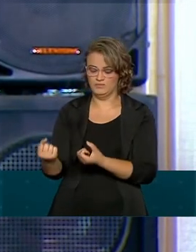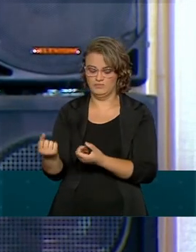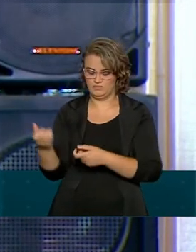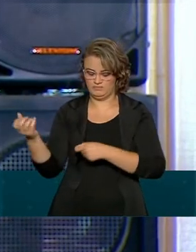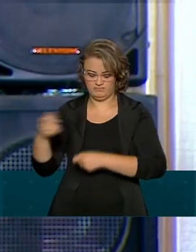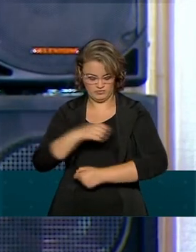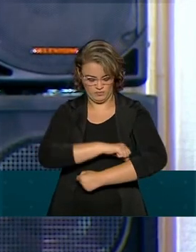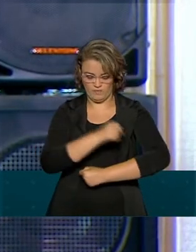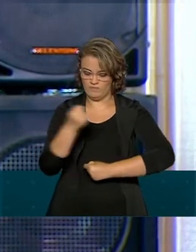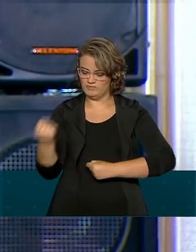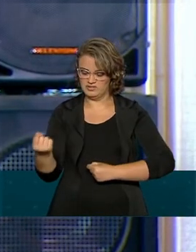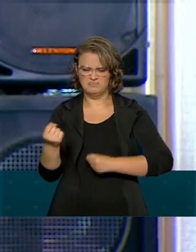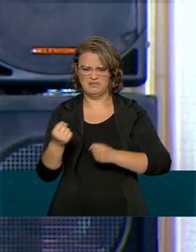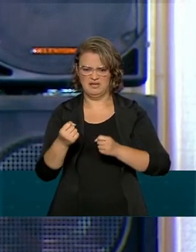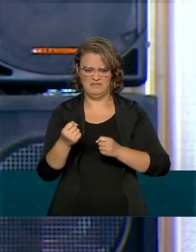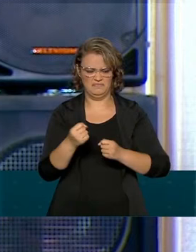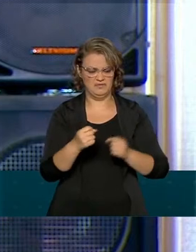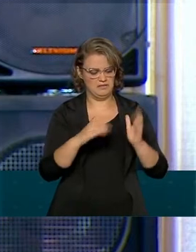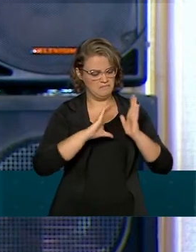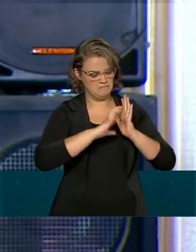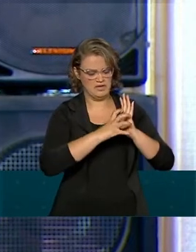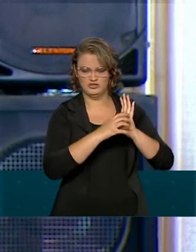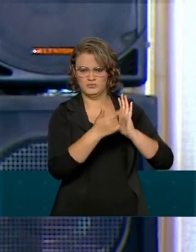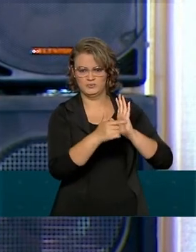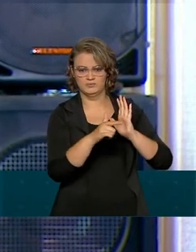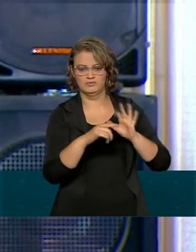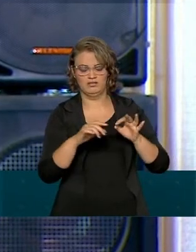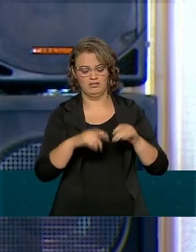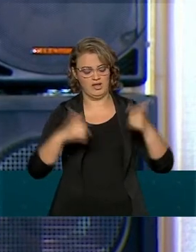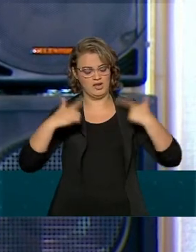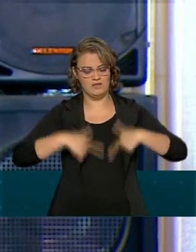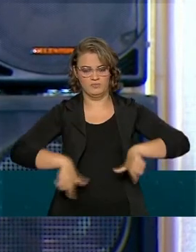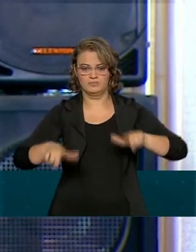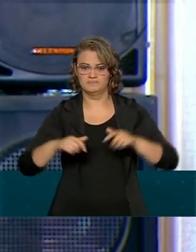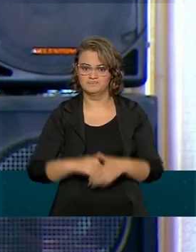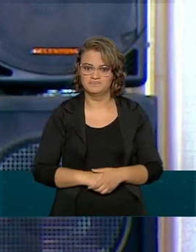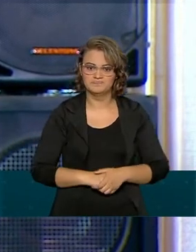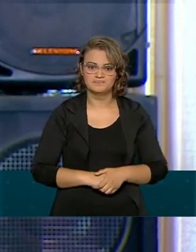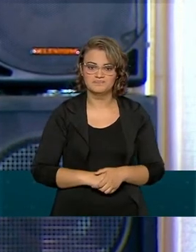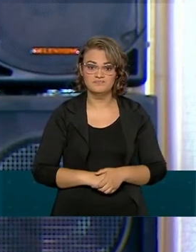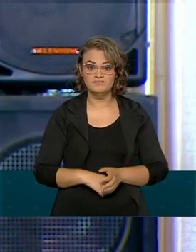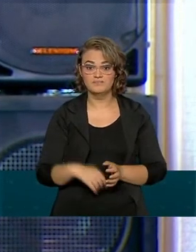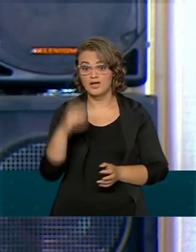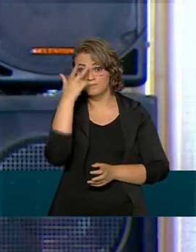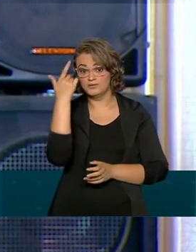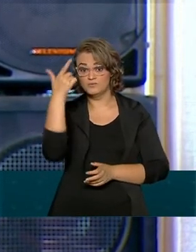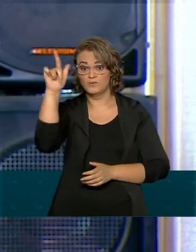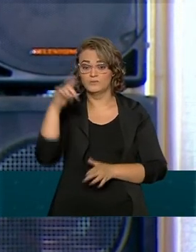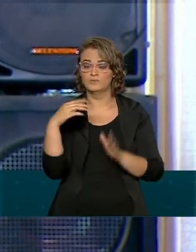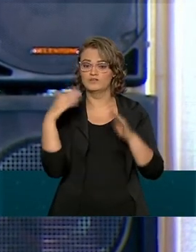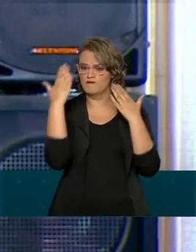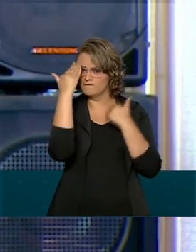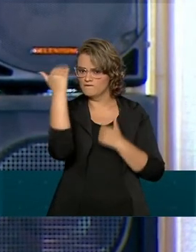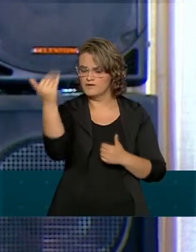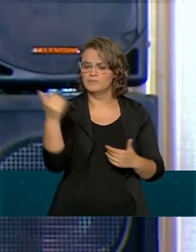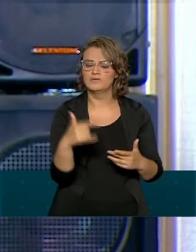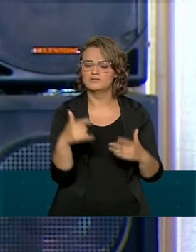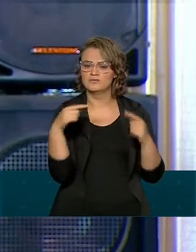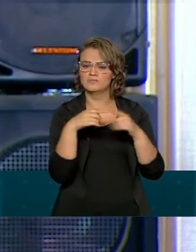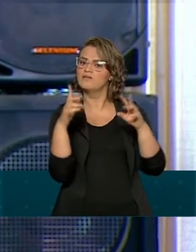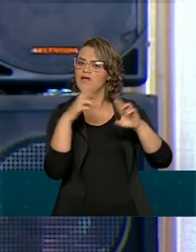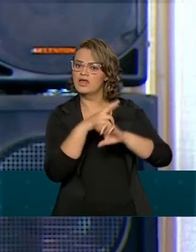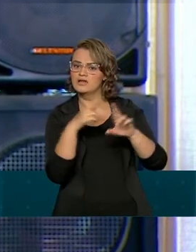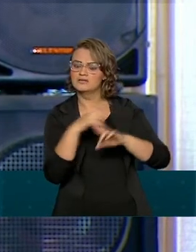não tem partido outro personagem marcante da nossa história que bem caracterizou o simbolismo da